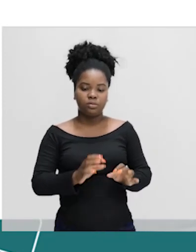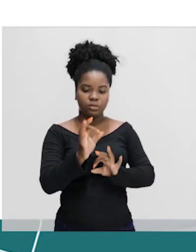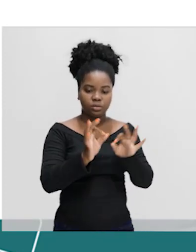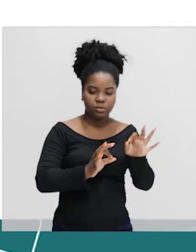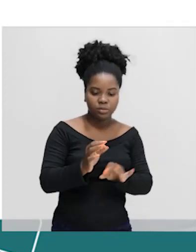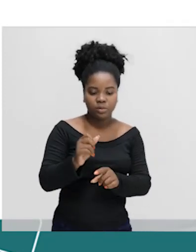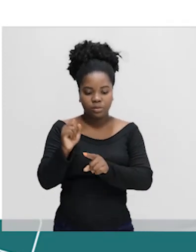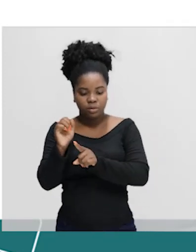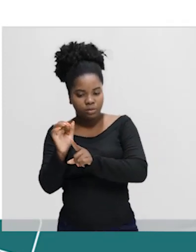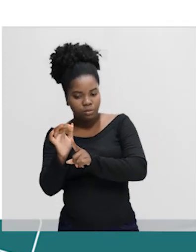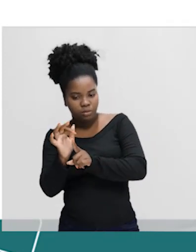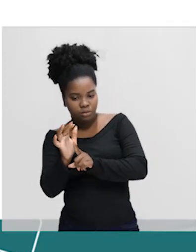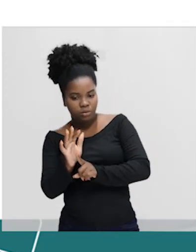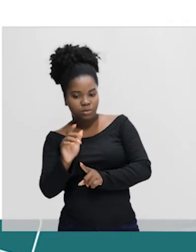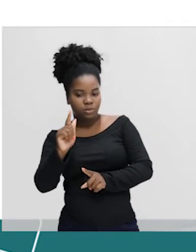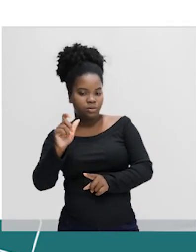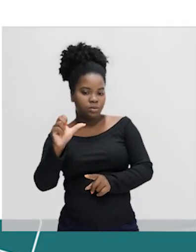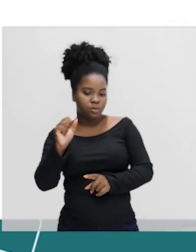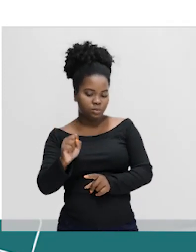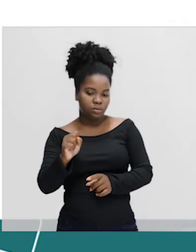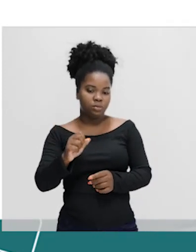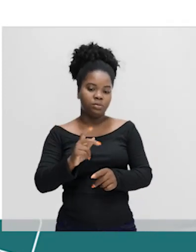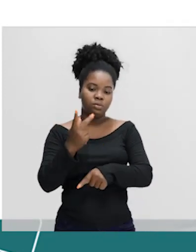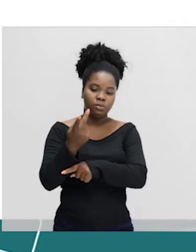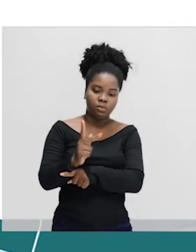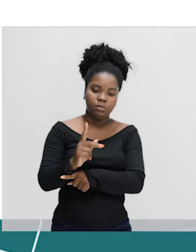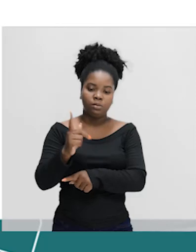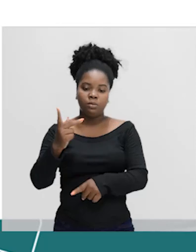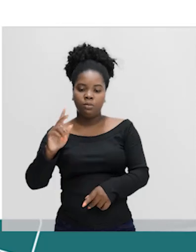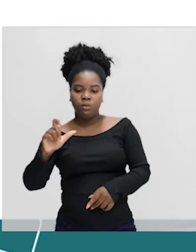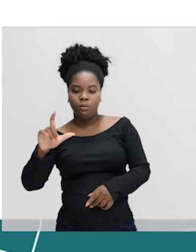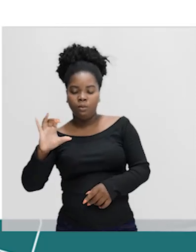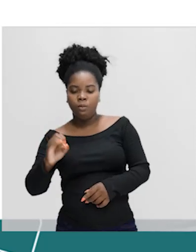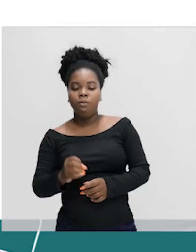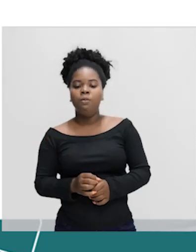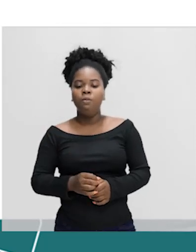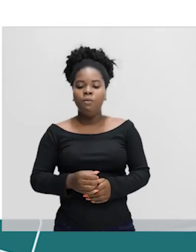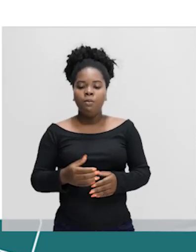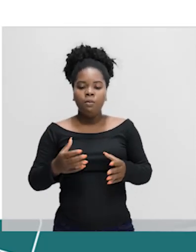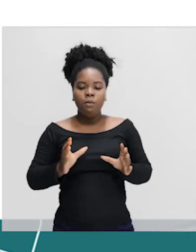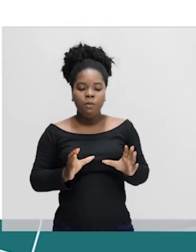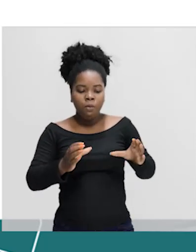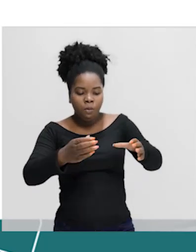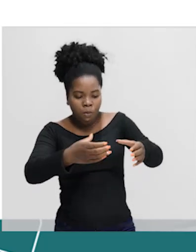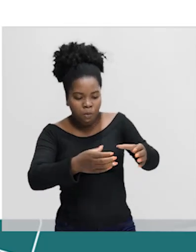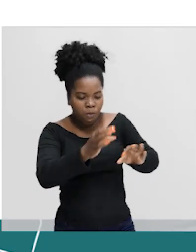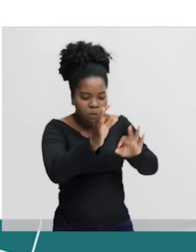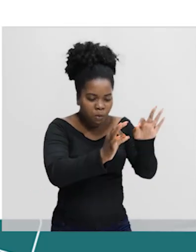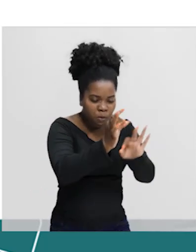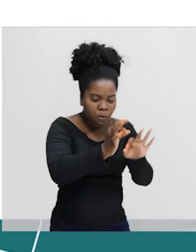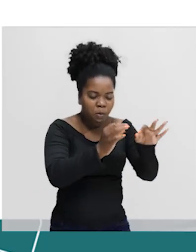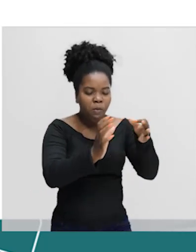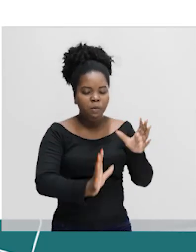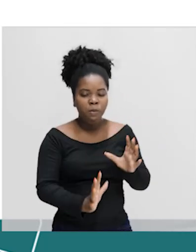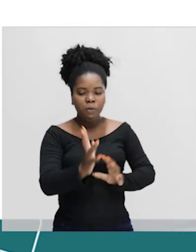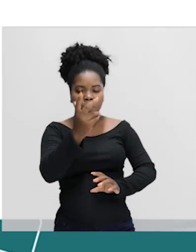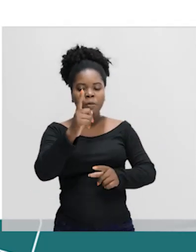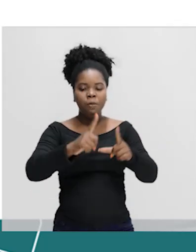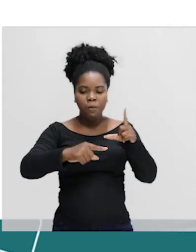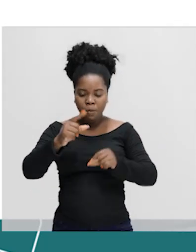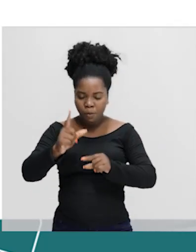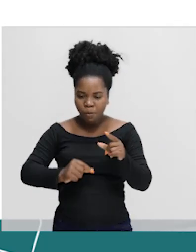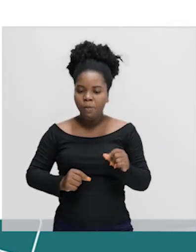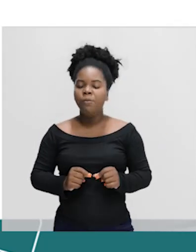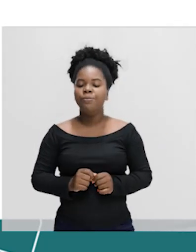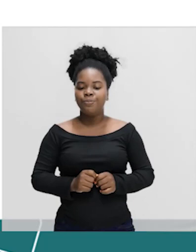esse gás, né, todo esse hidrogênio, todo esse hélio, ele acabe se concentrando ali, ok? Então